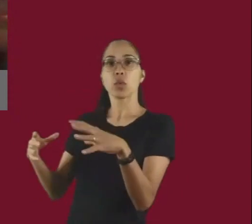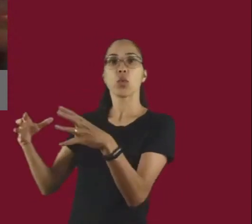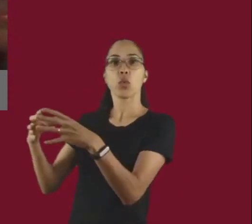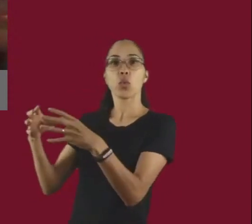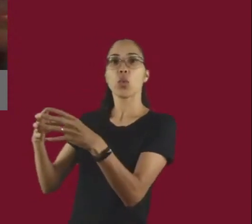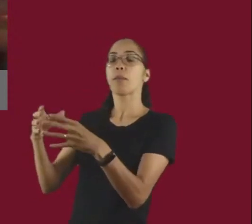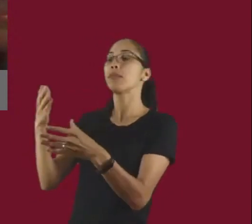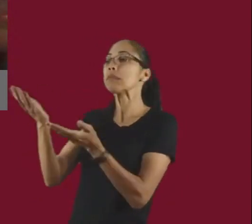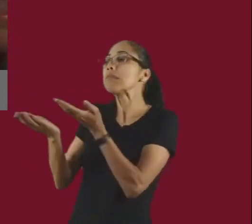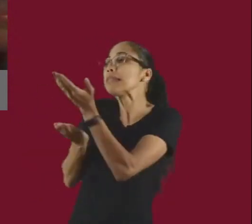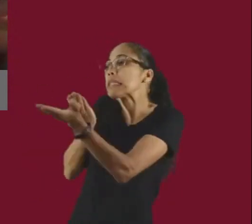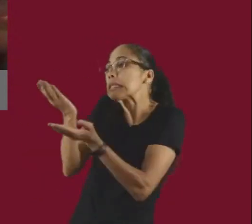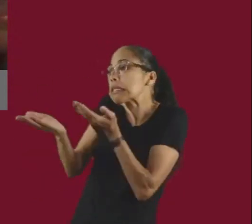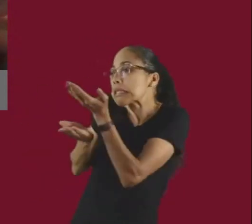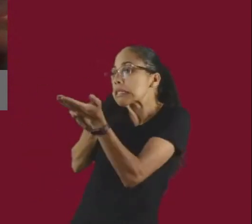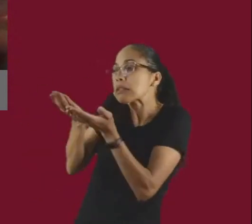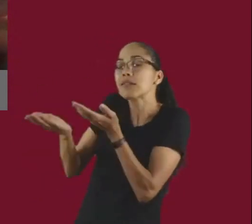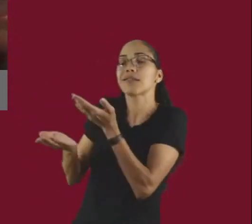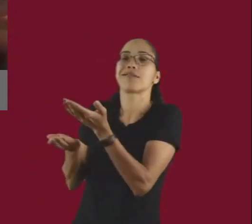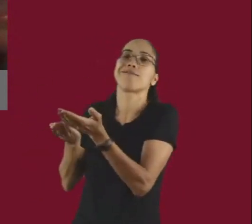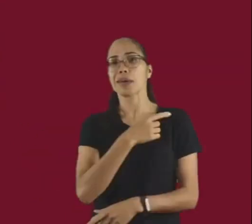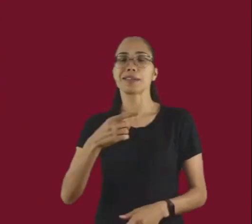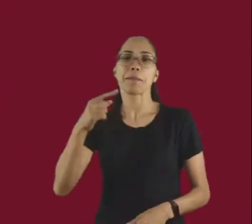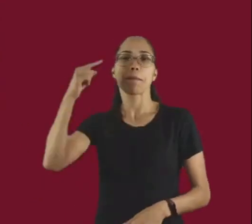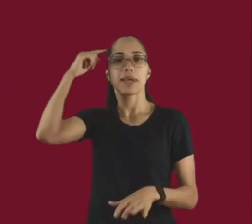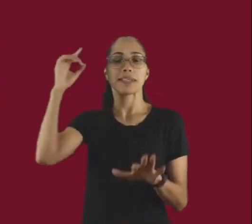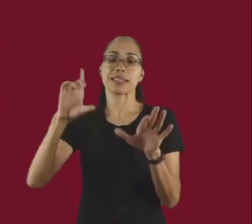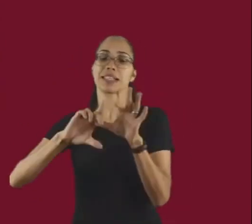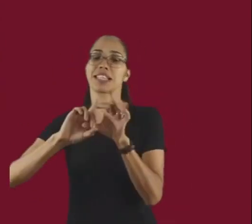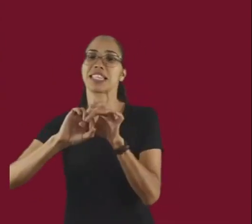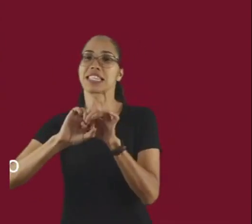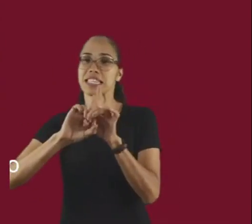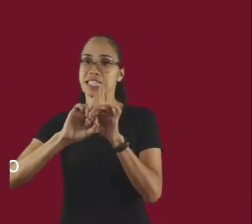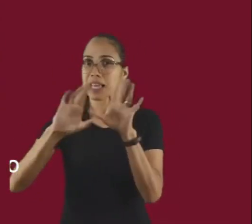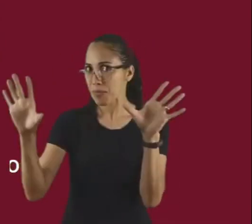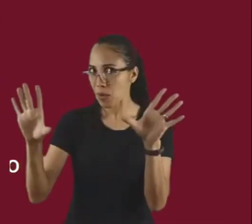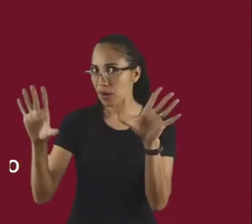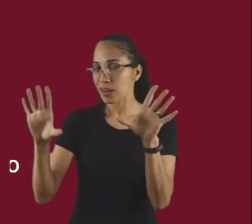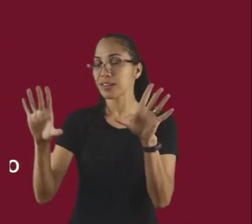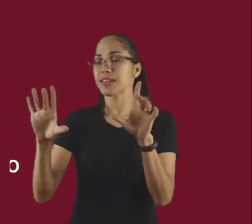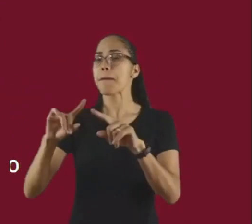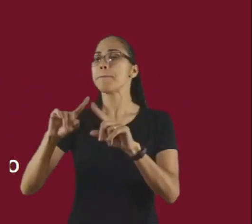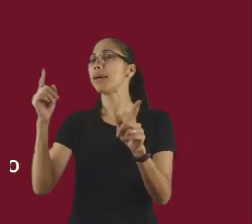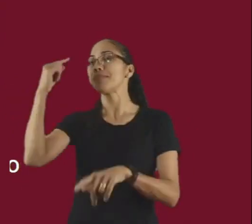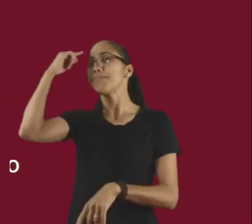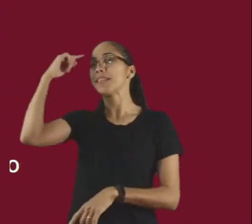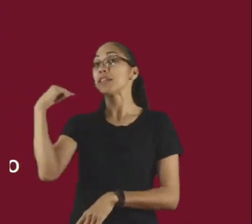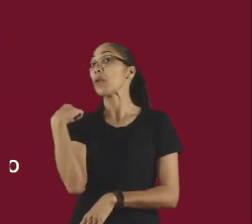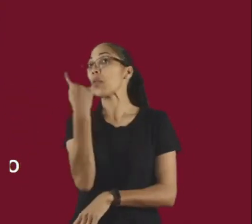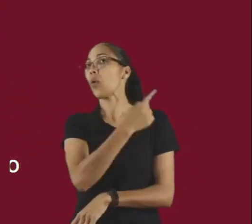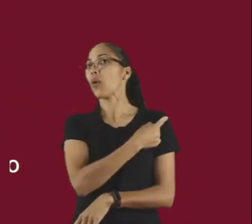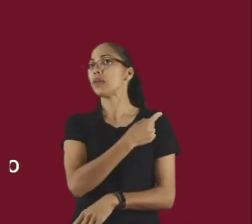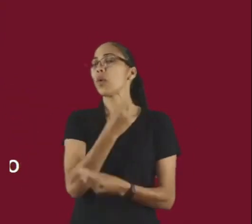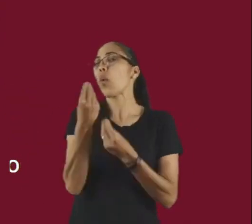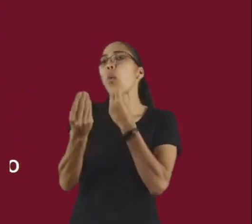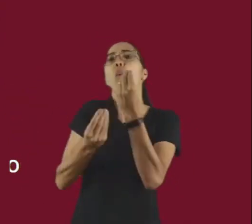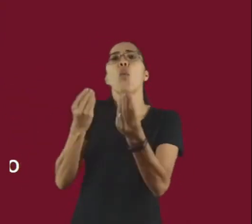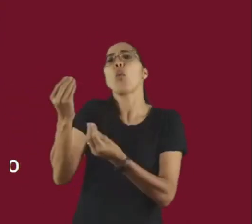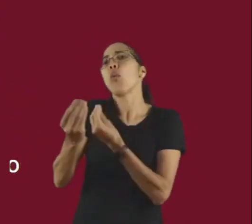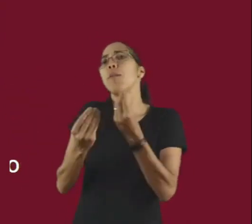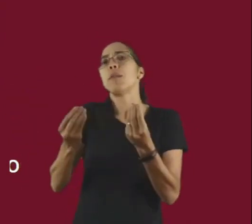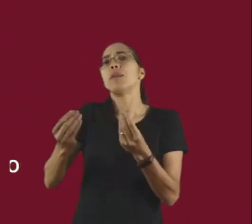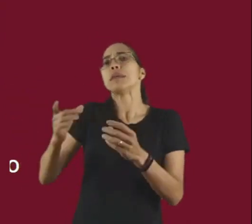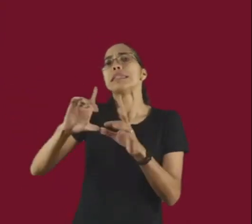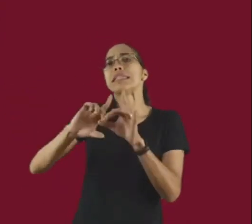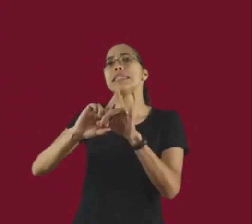essas corporações. Eliane, mas como a gente conseguiria ter assim a democracia, mas uma democracia